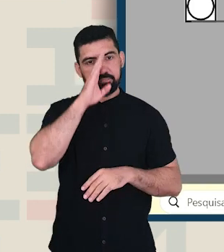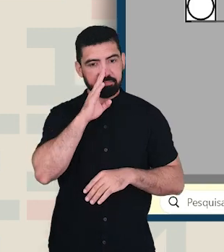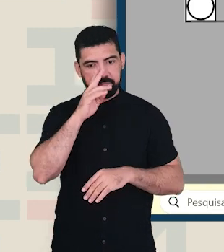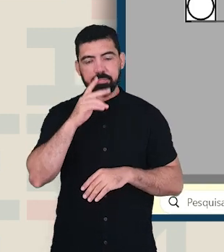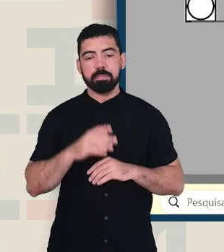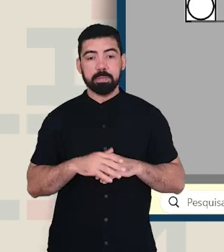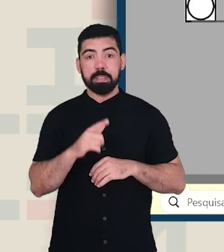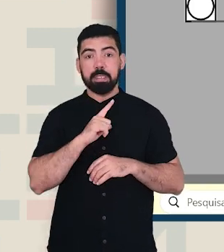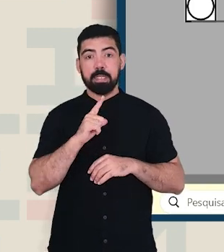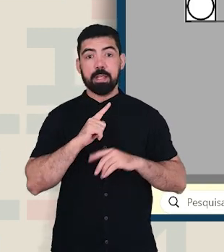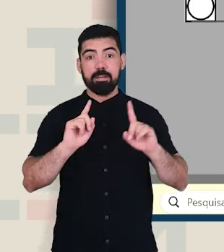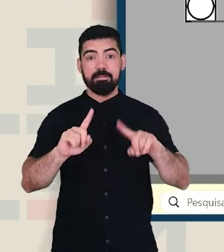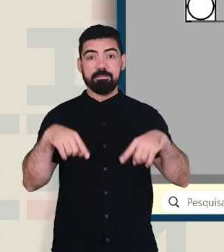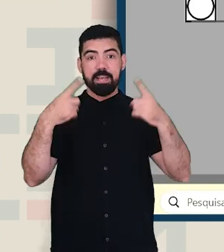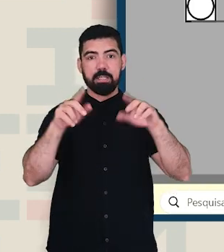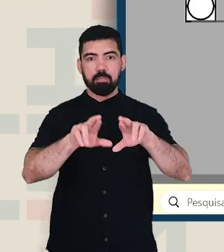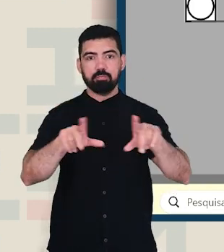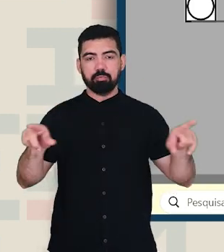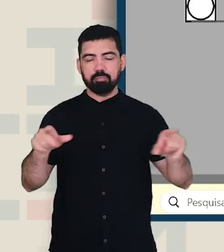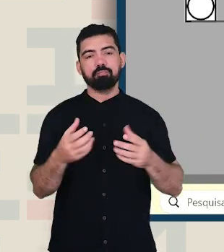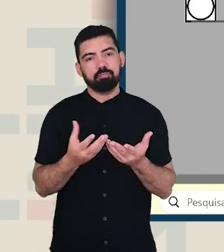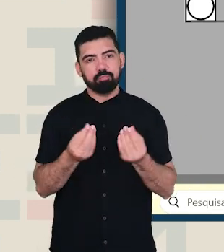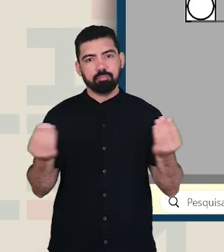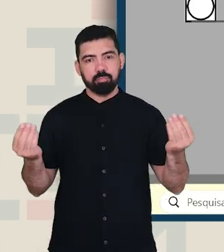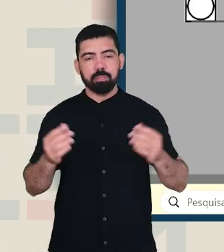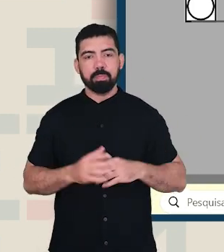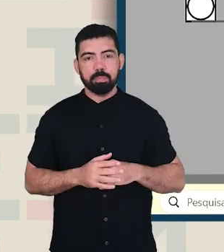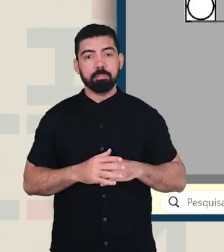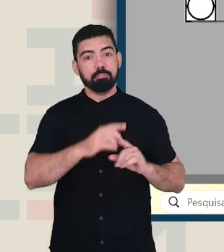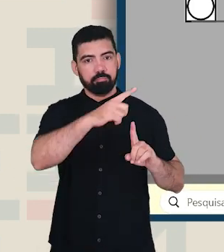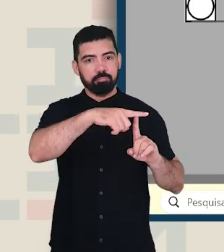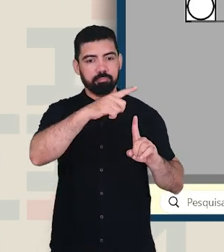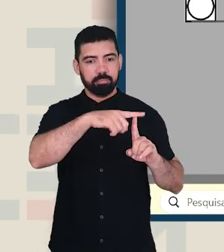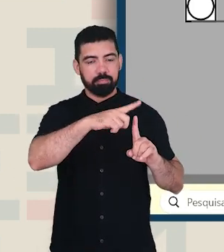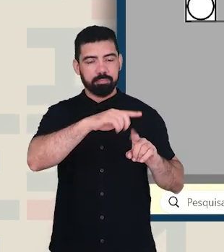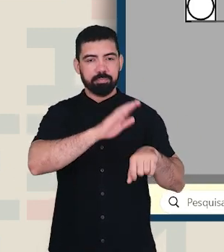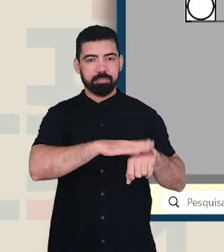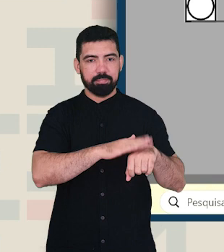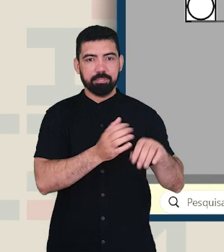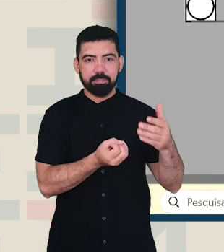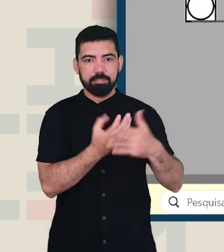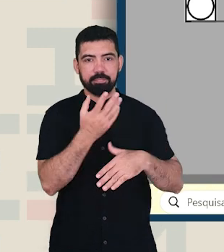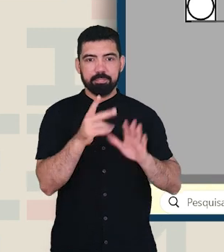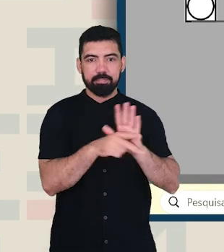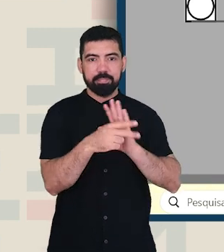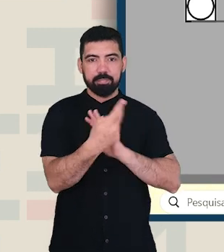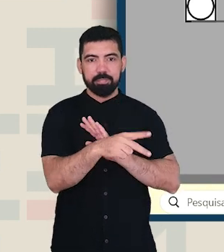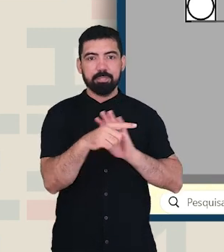várias versões, tem vários tipos de desenvolvimento para este programa